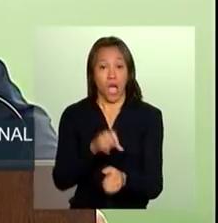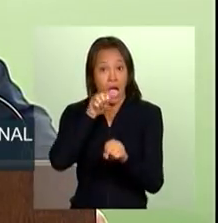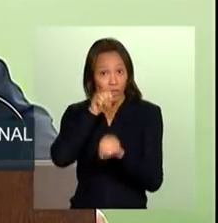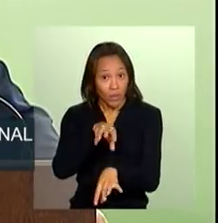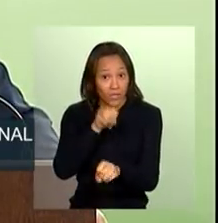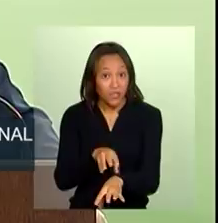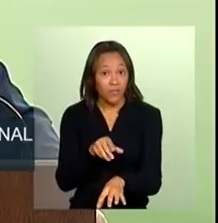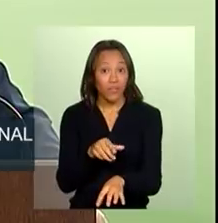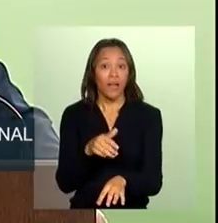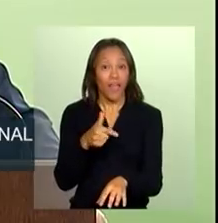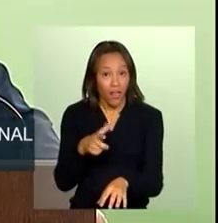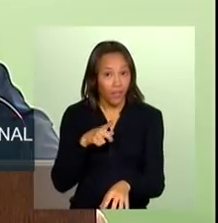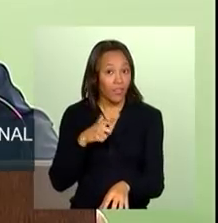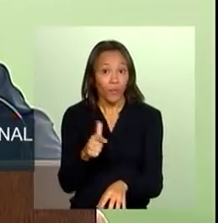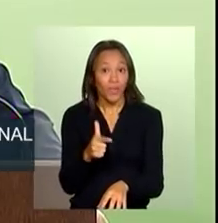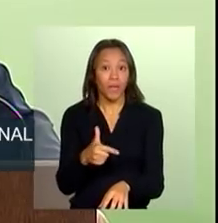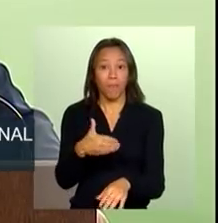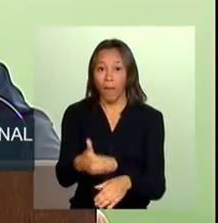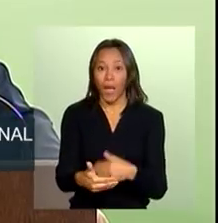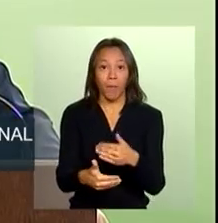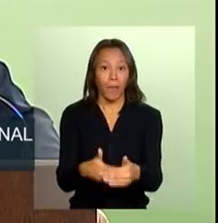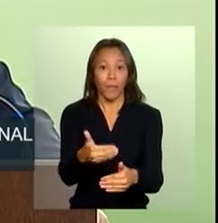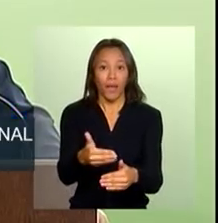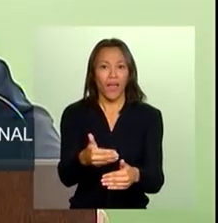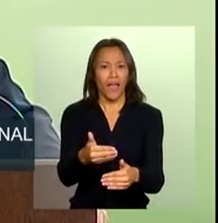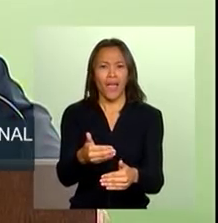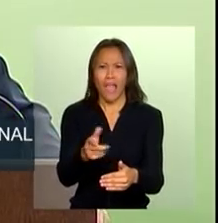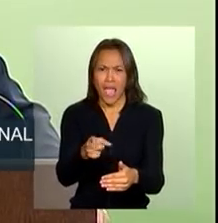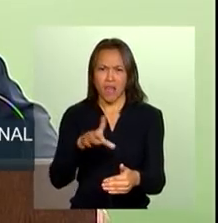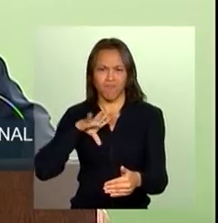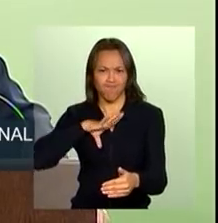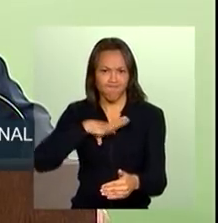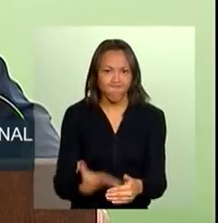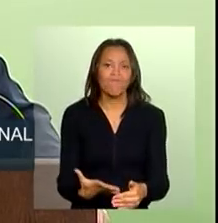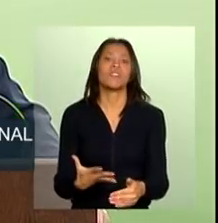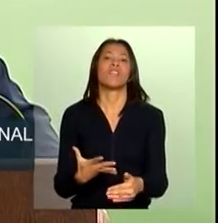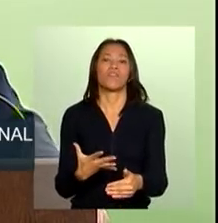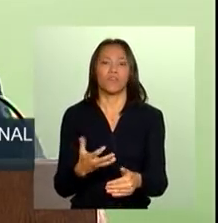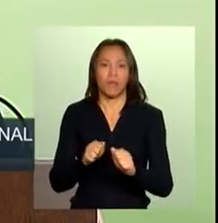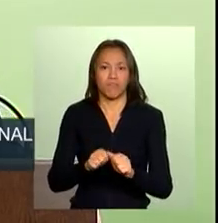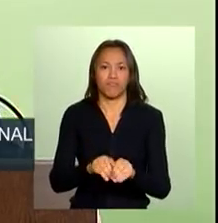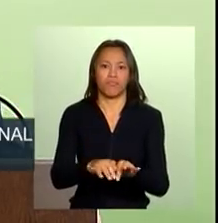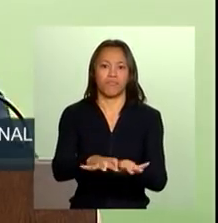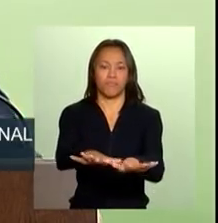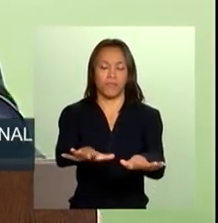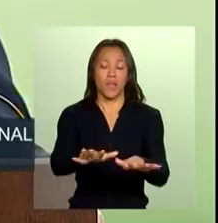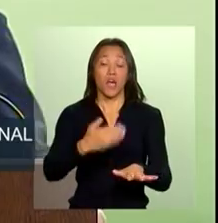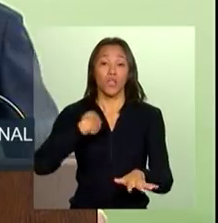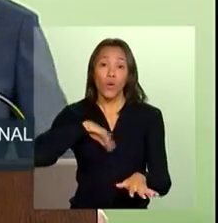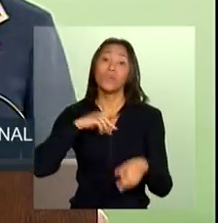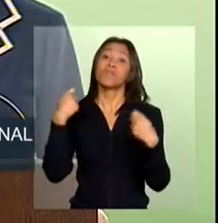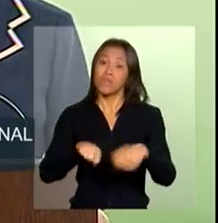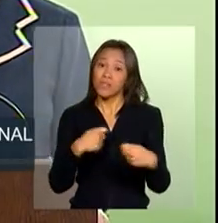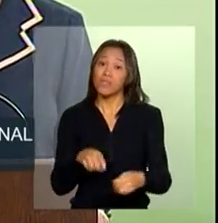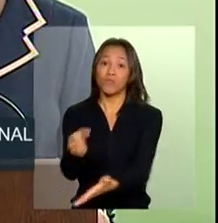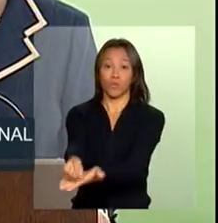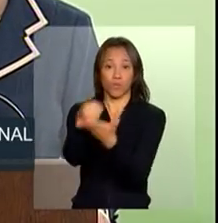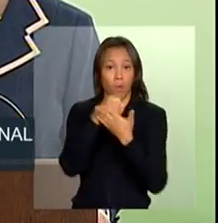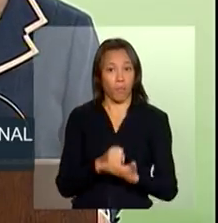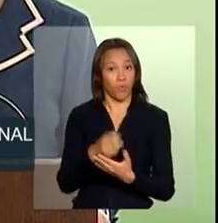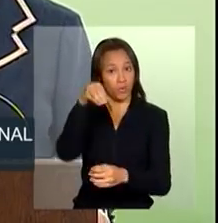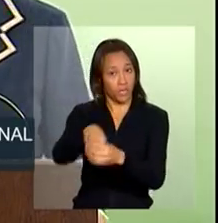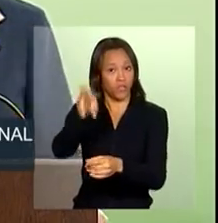não tem sequência. É algo muito desafiador este fato. Nós precisamos das universidades